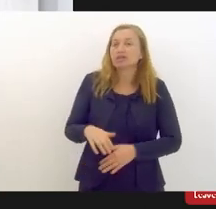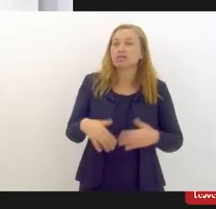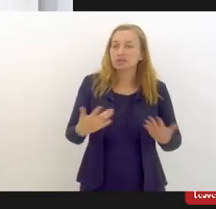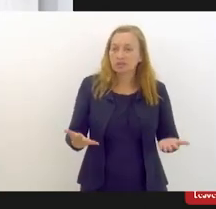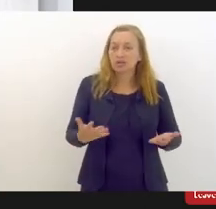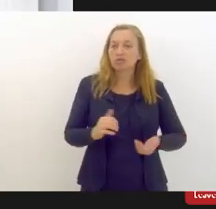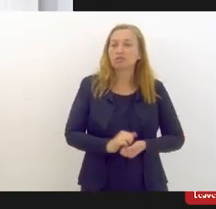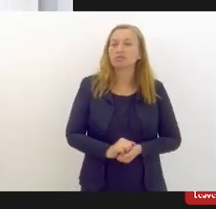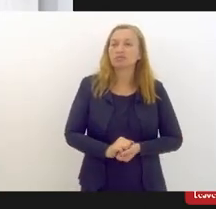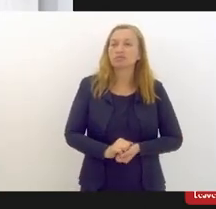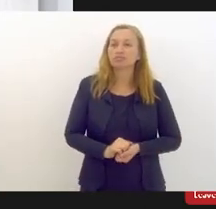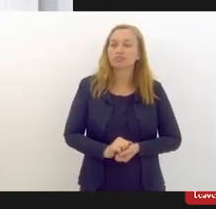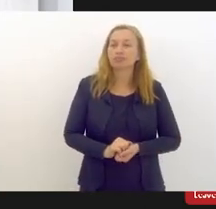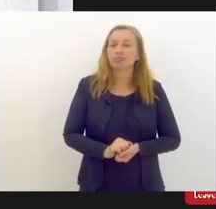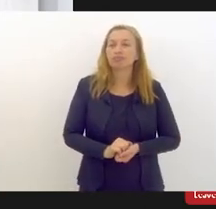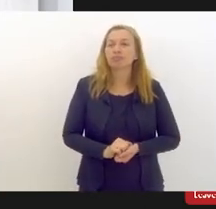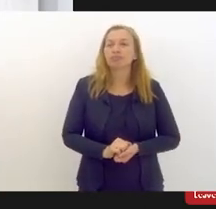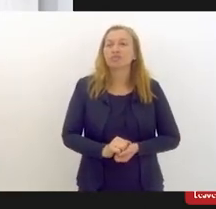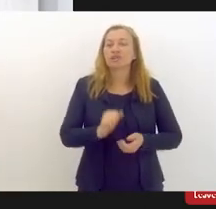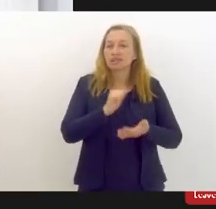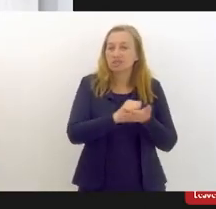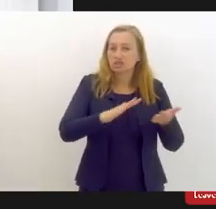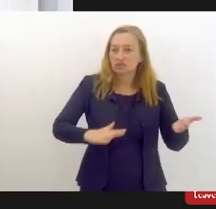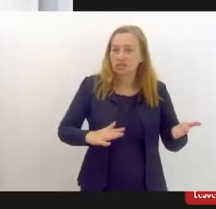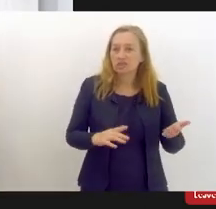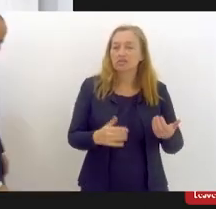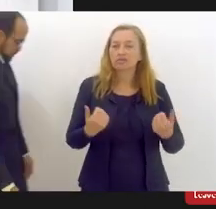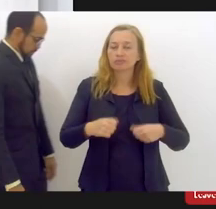um lapso temporal grande, e as atividades têm essa